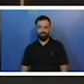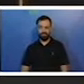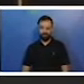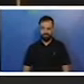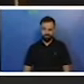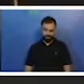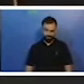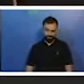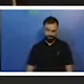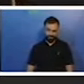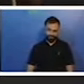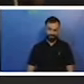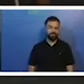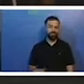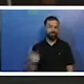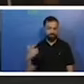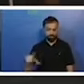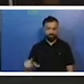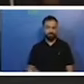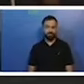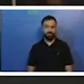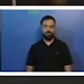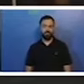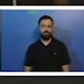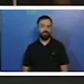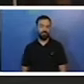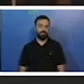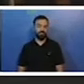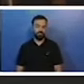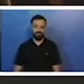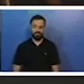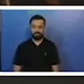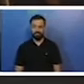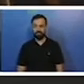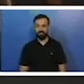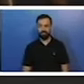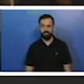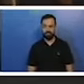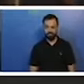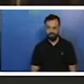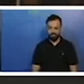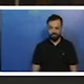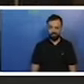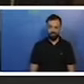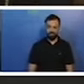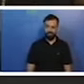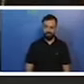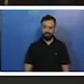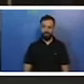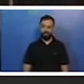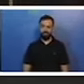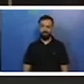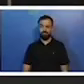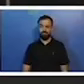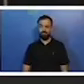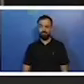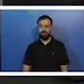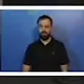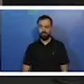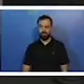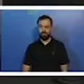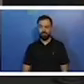não somos rápido suficiente vão de novo negócio aqui até da tinha ar erro e eu ser pode mais para trás você ser bastante distância